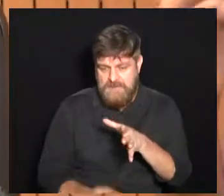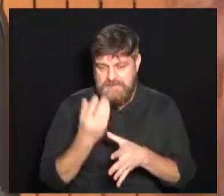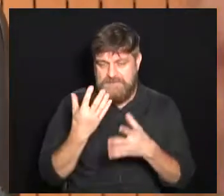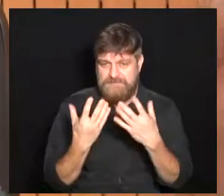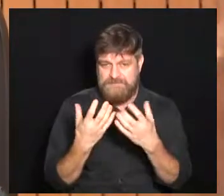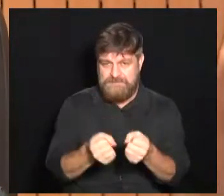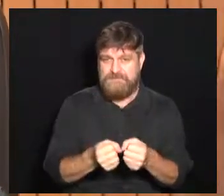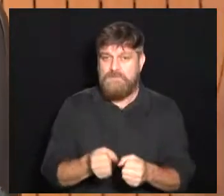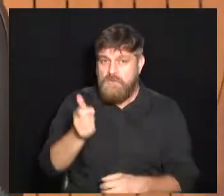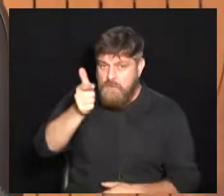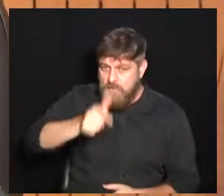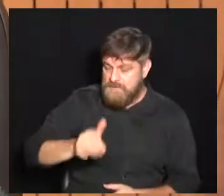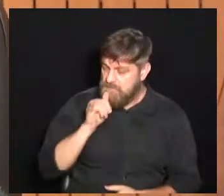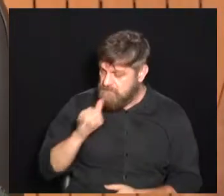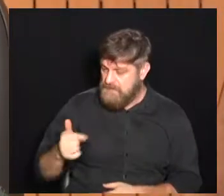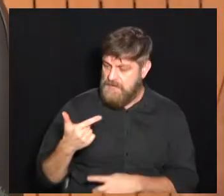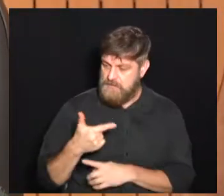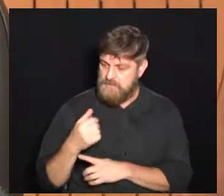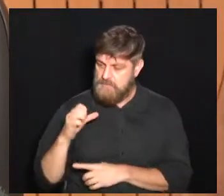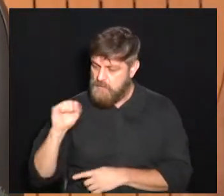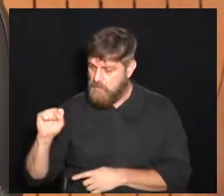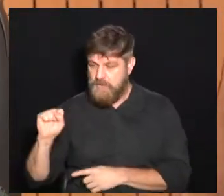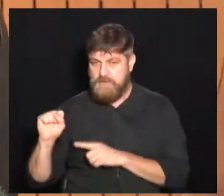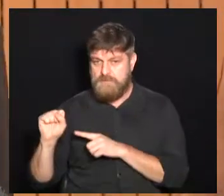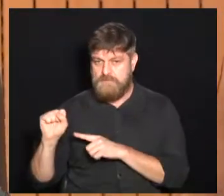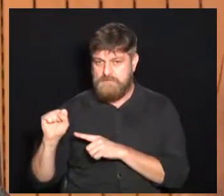adotado novamente em 2008,